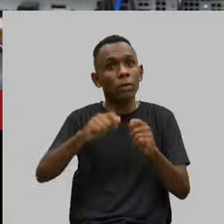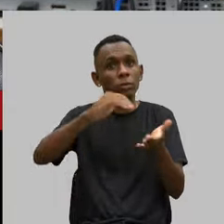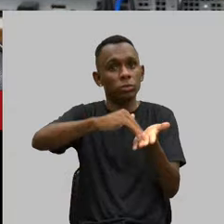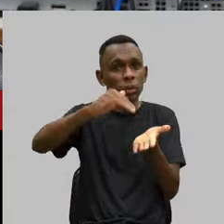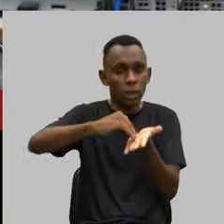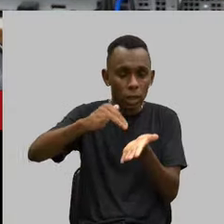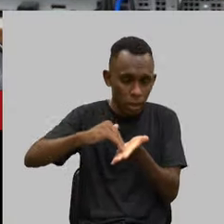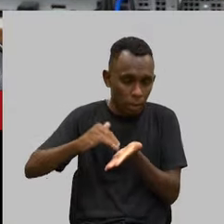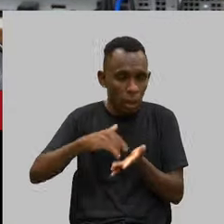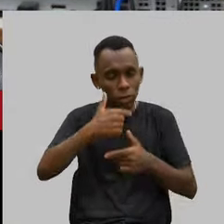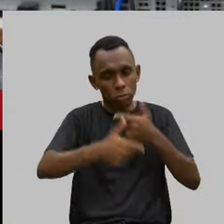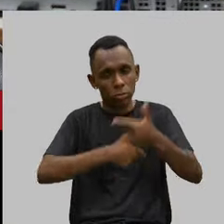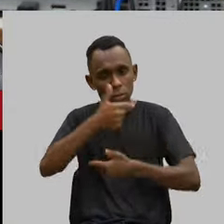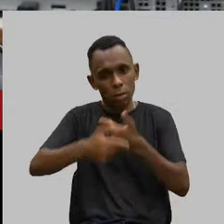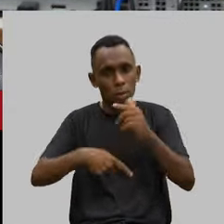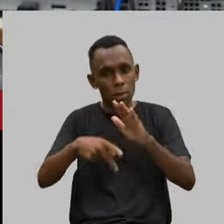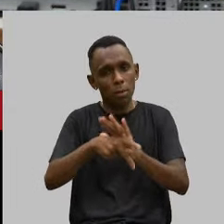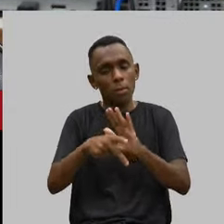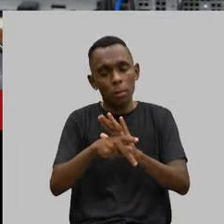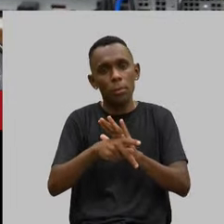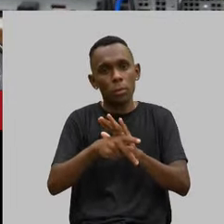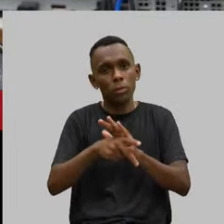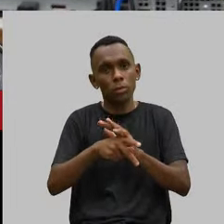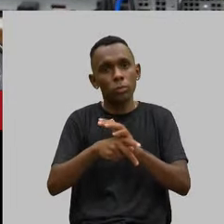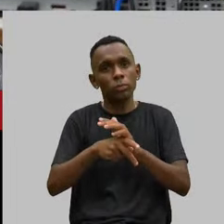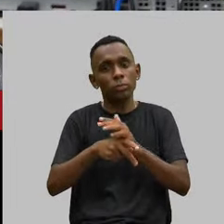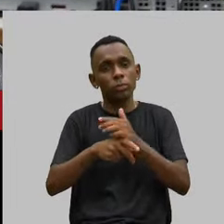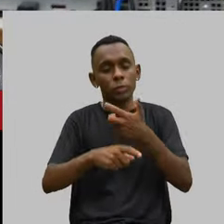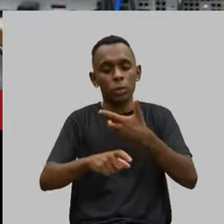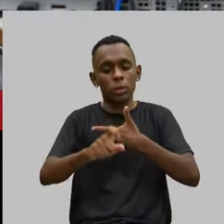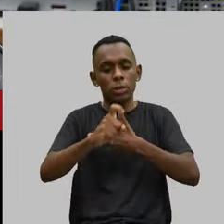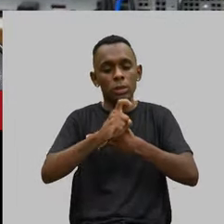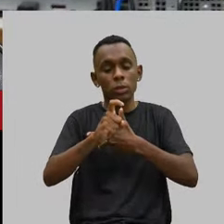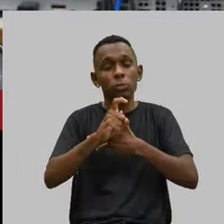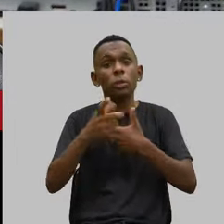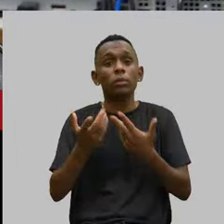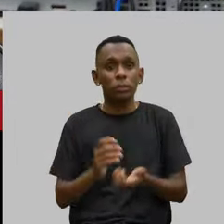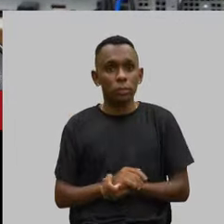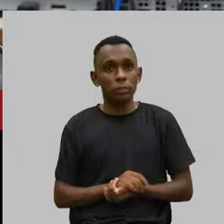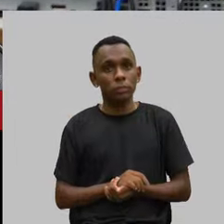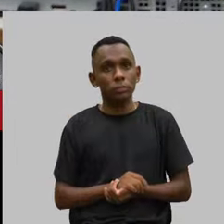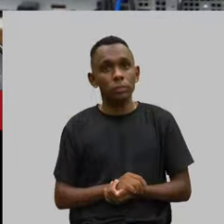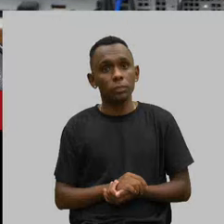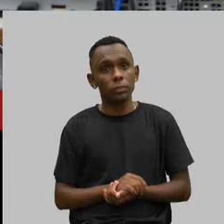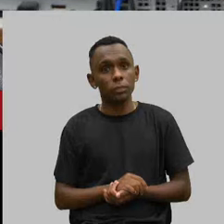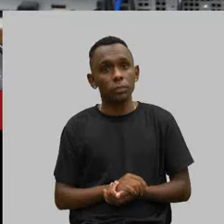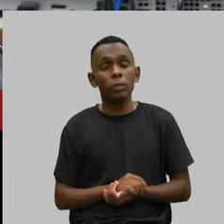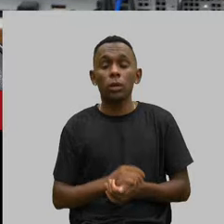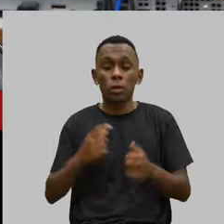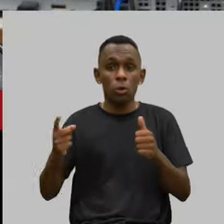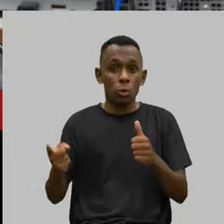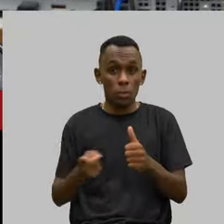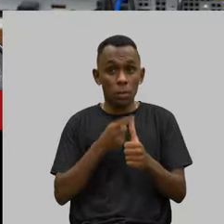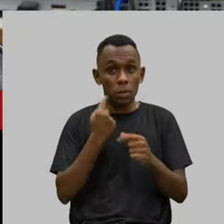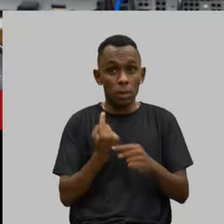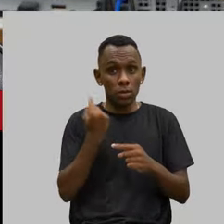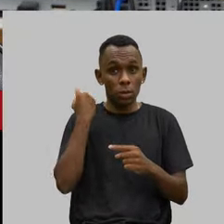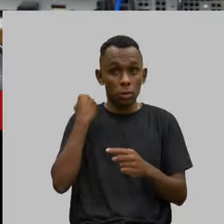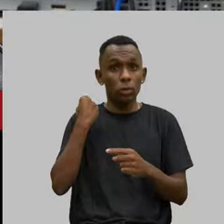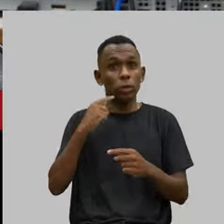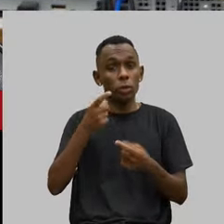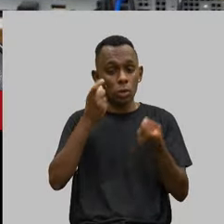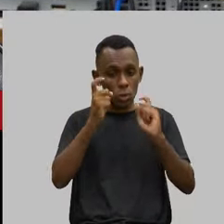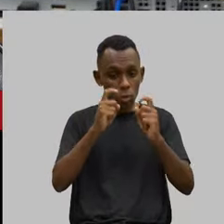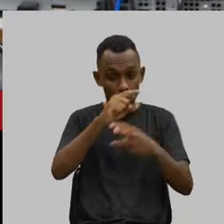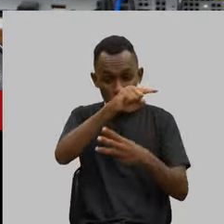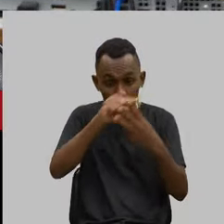e secretárias do do executivo inclusive eh no primeiro formato nós tínhamos três reuniões no